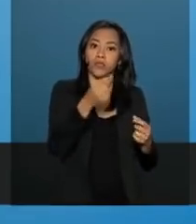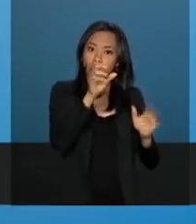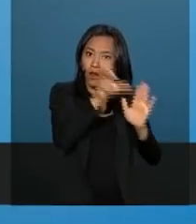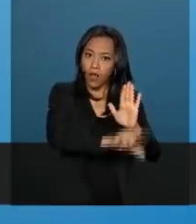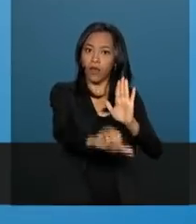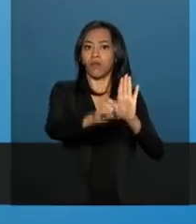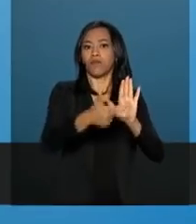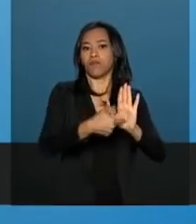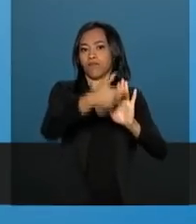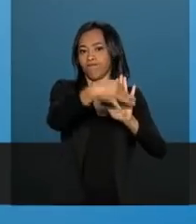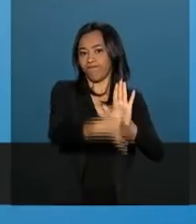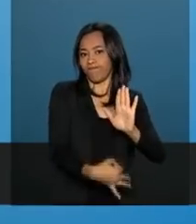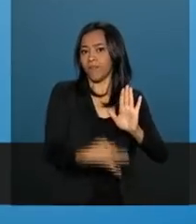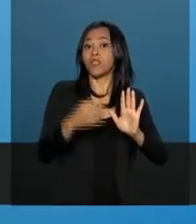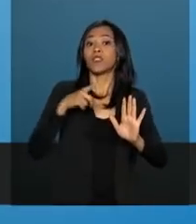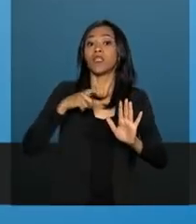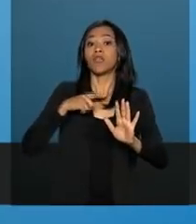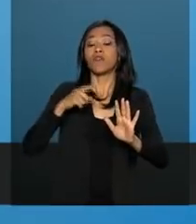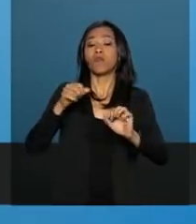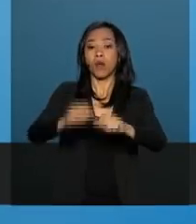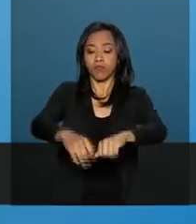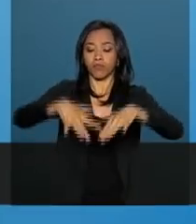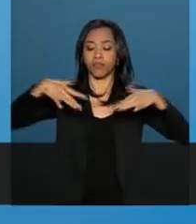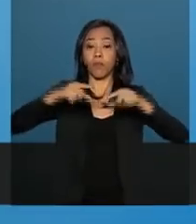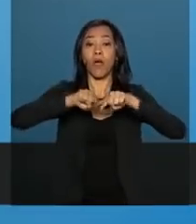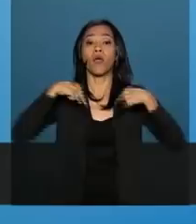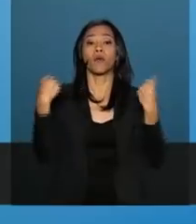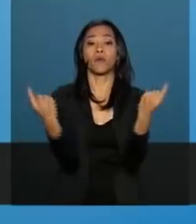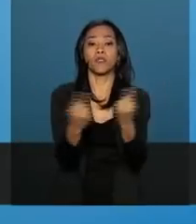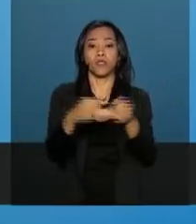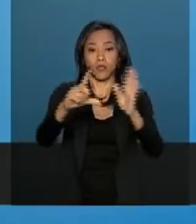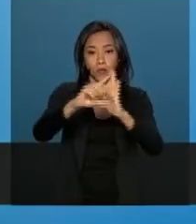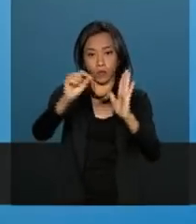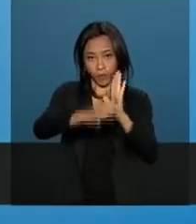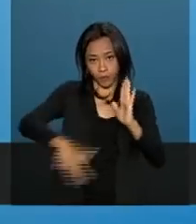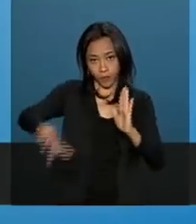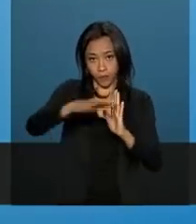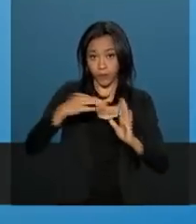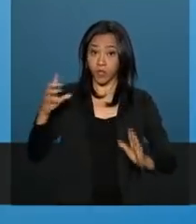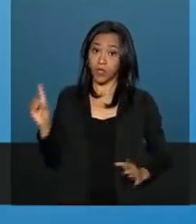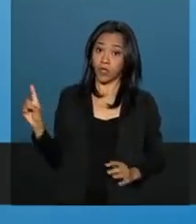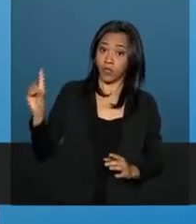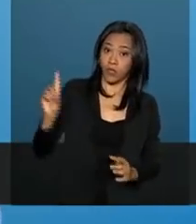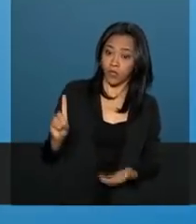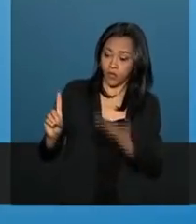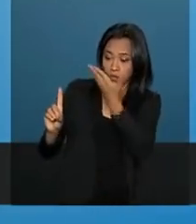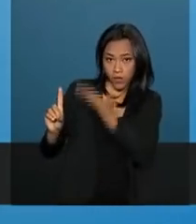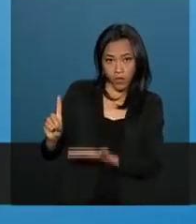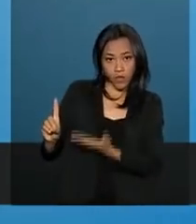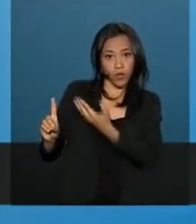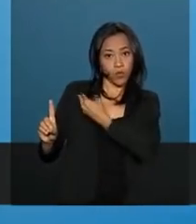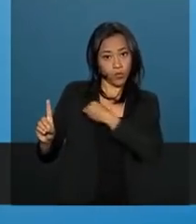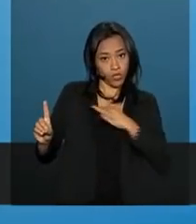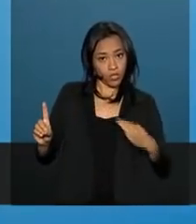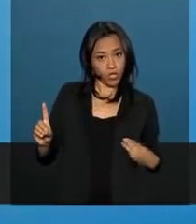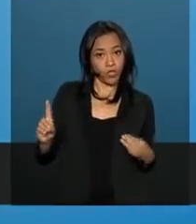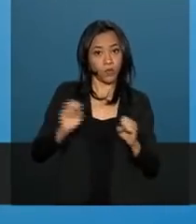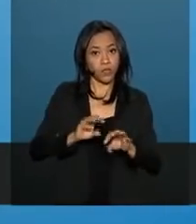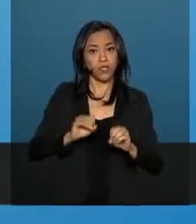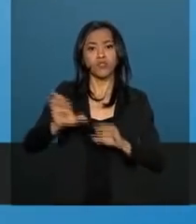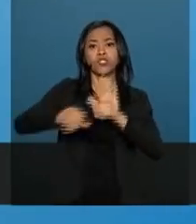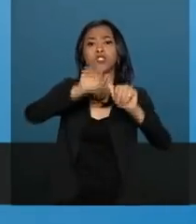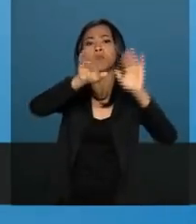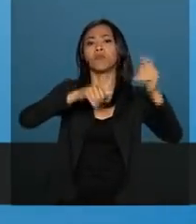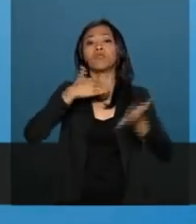uma reunião no Palácio Planalto, com o ministro da Educação convidando todos os secretários de